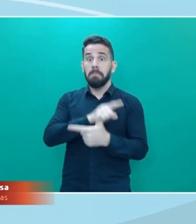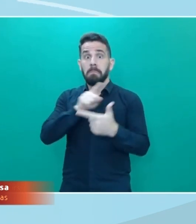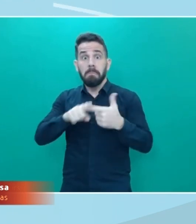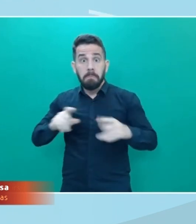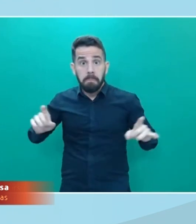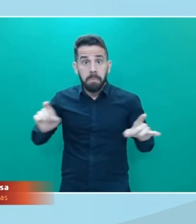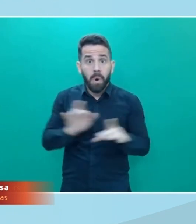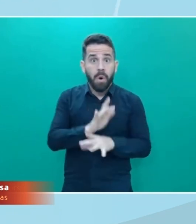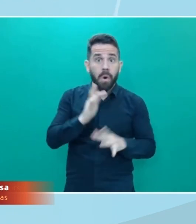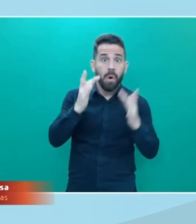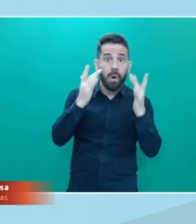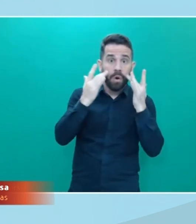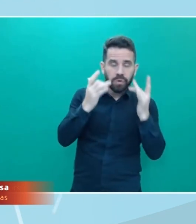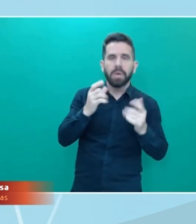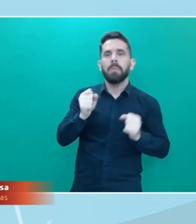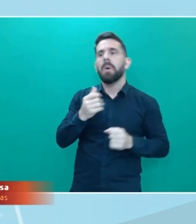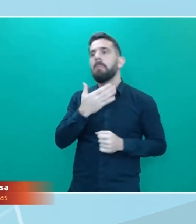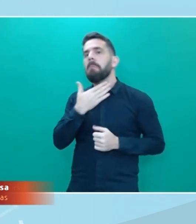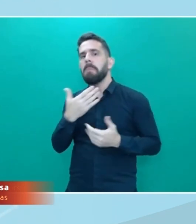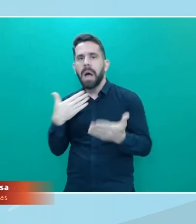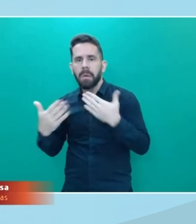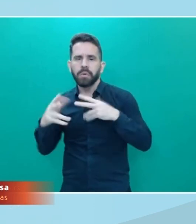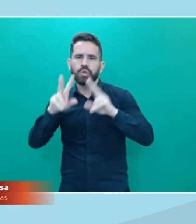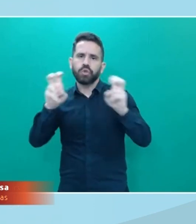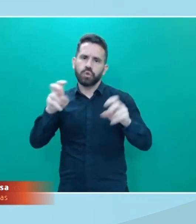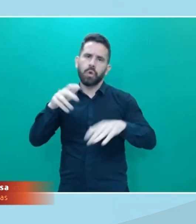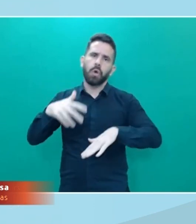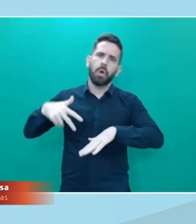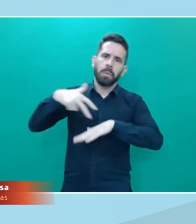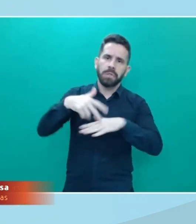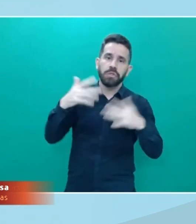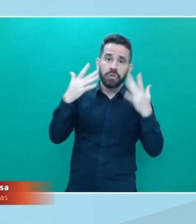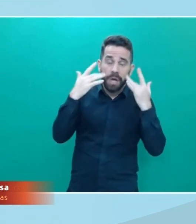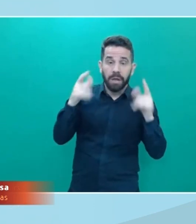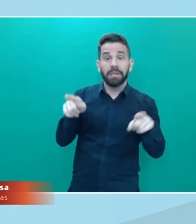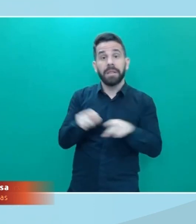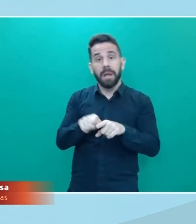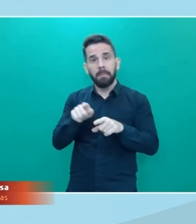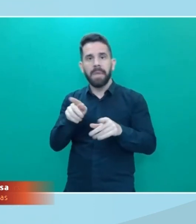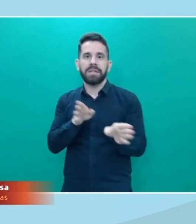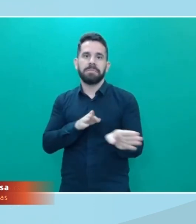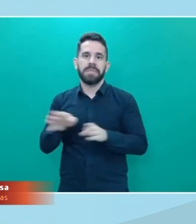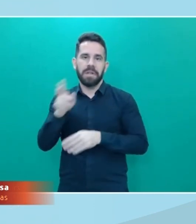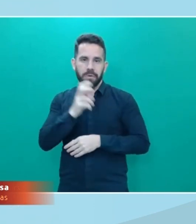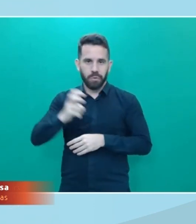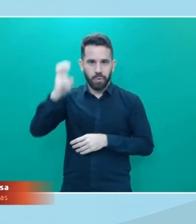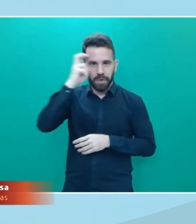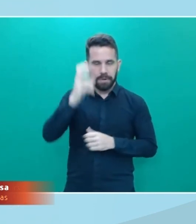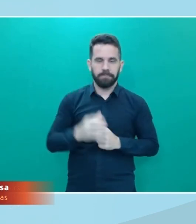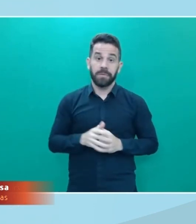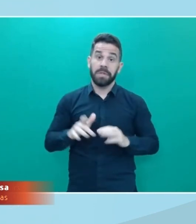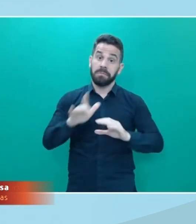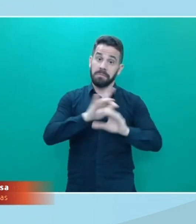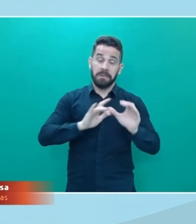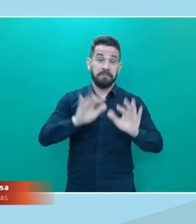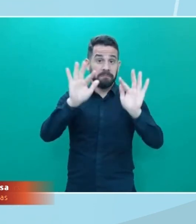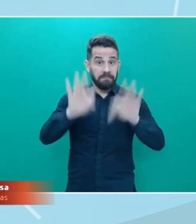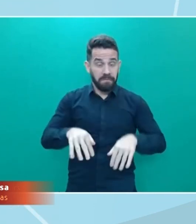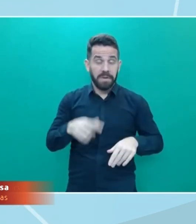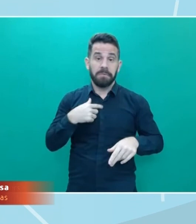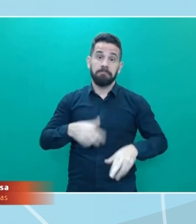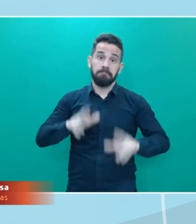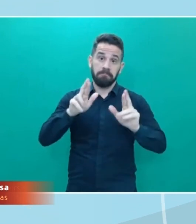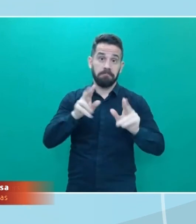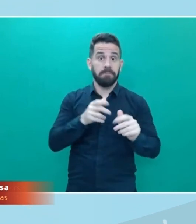a acessibilidade cultural. Bom, Conexões de hoje fica por aqui, mas eu espero que você continue assistindo a TV UFG